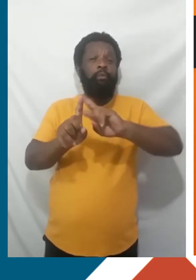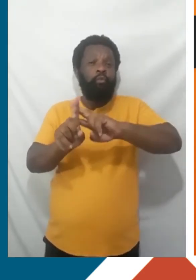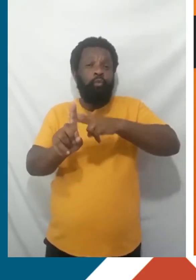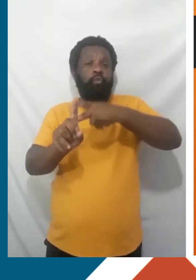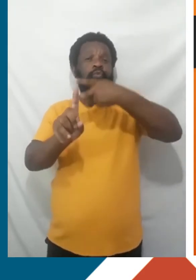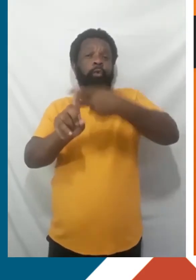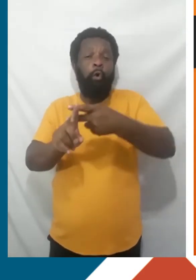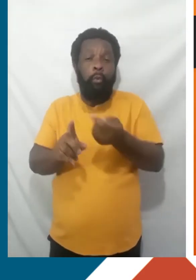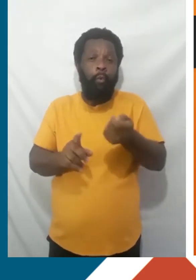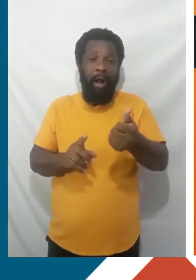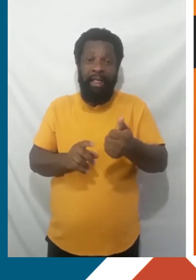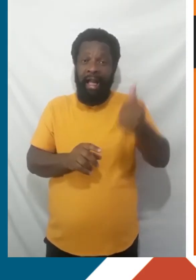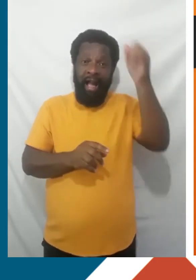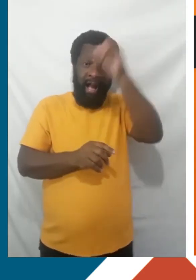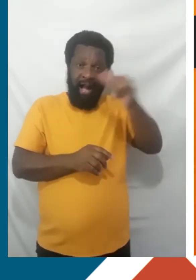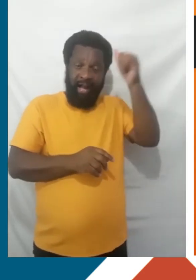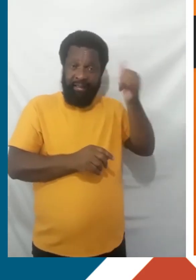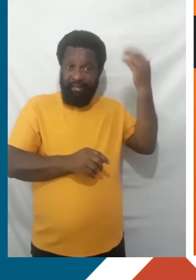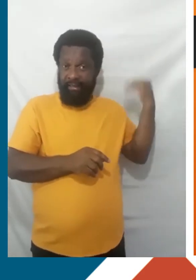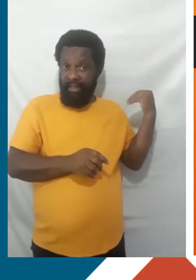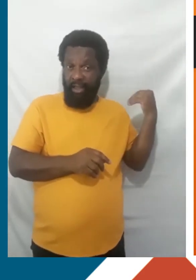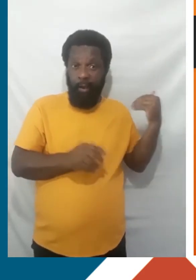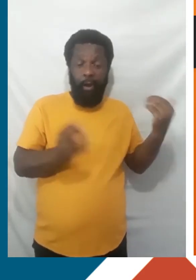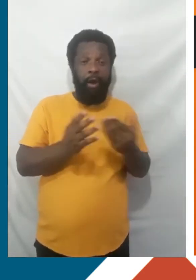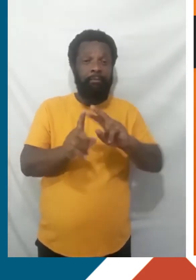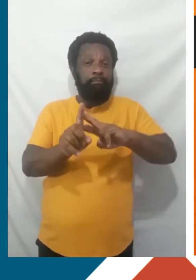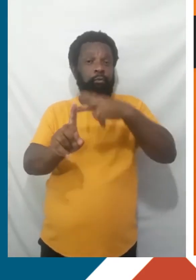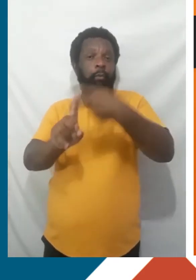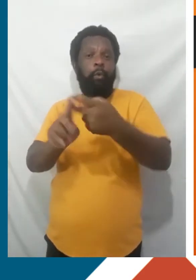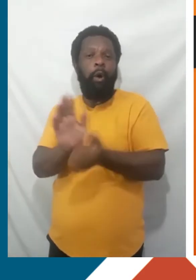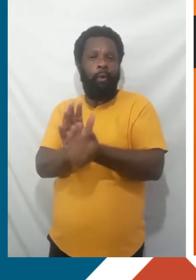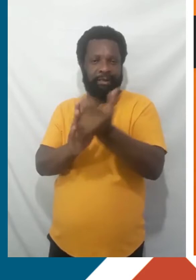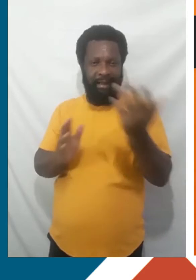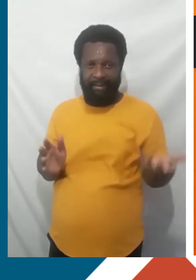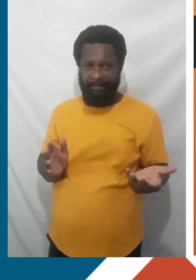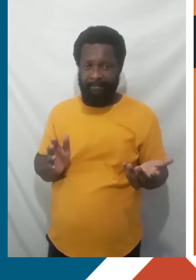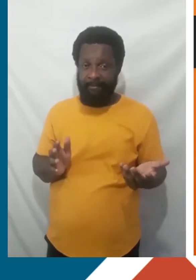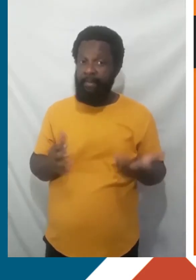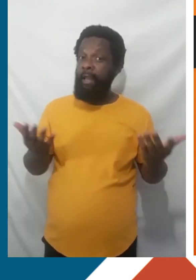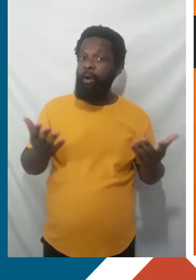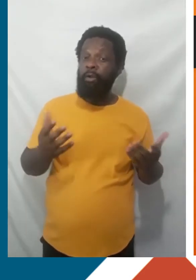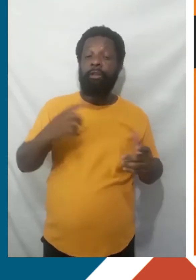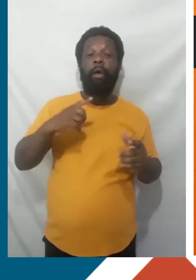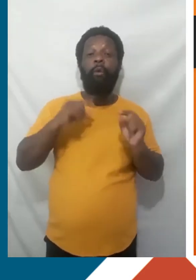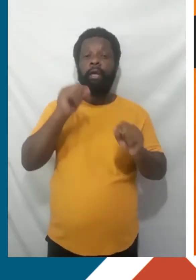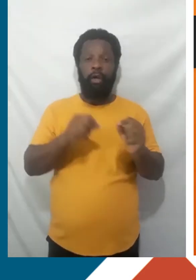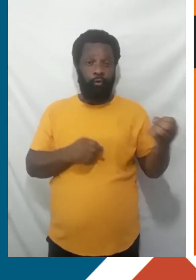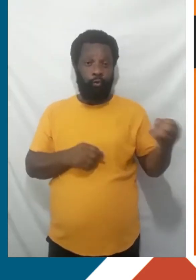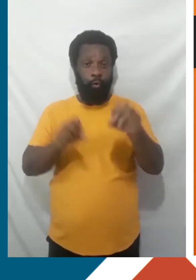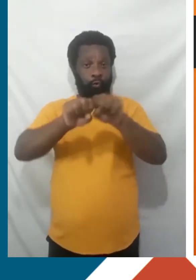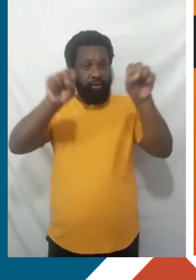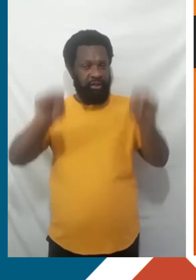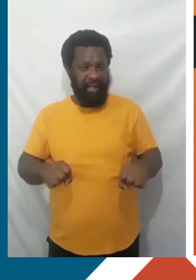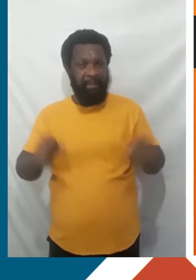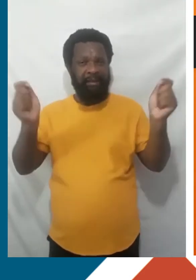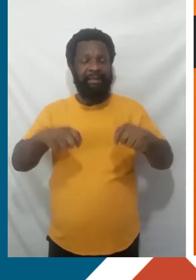quase o dobro do número de placas possíveis no sistema antigo, permitindo assim que no novo